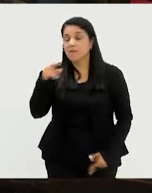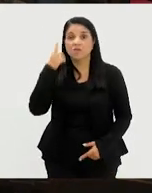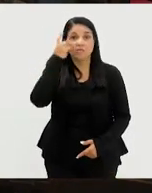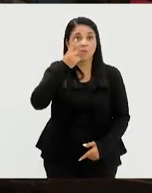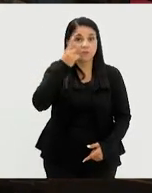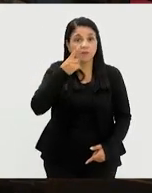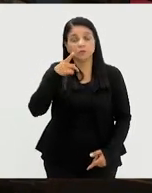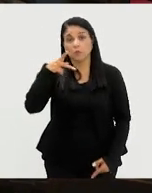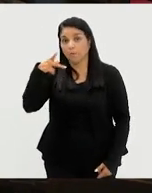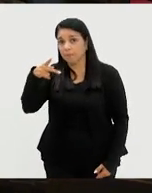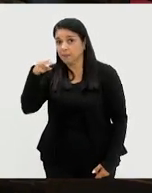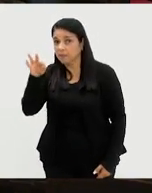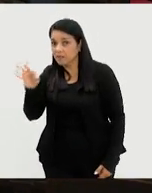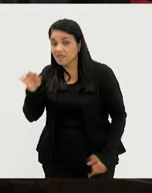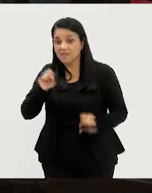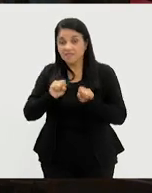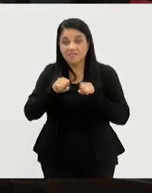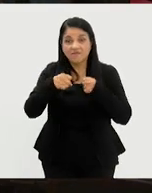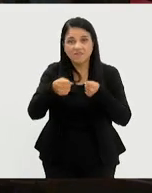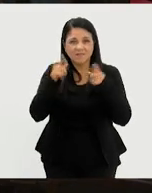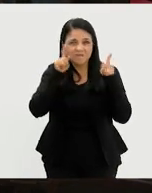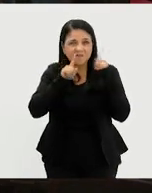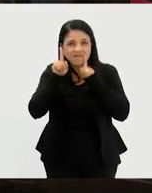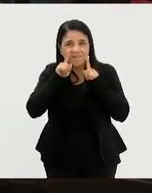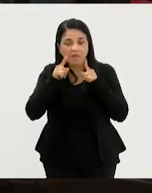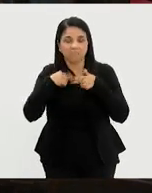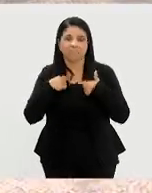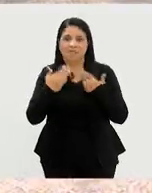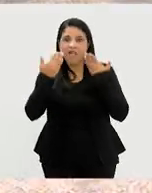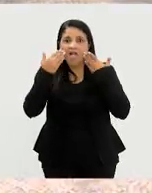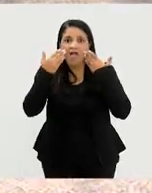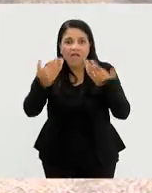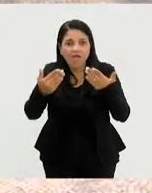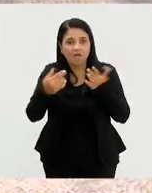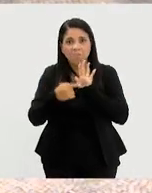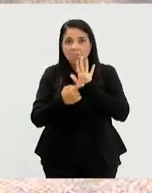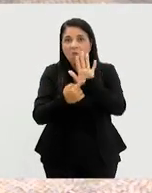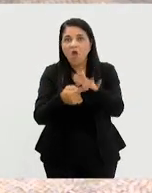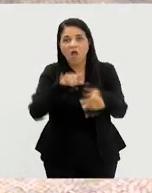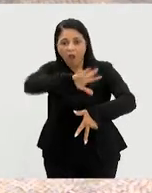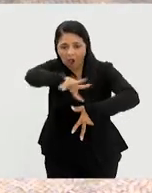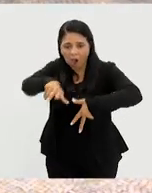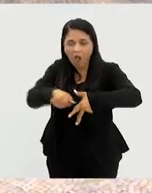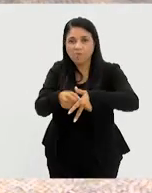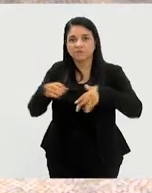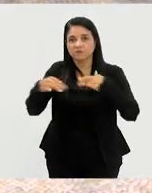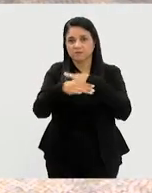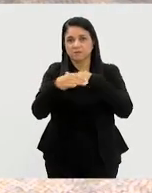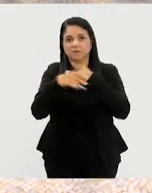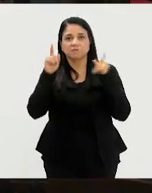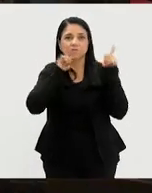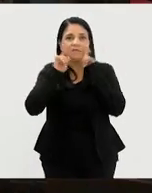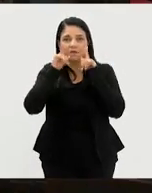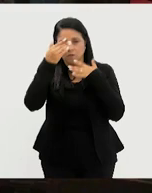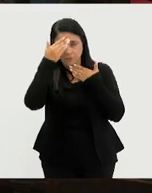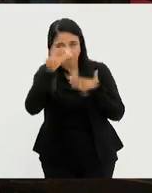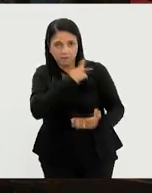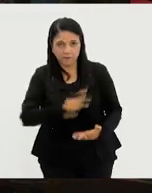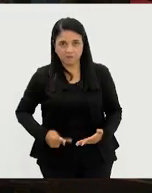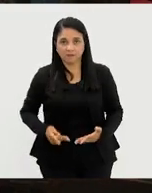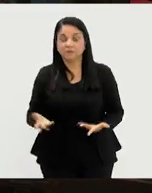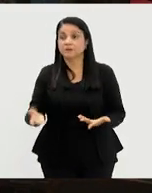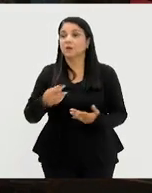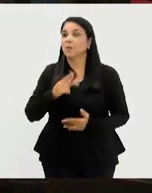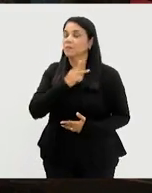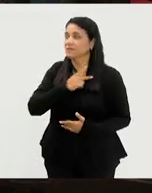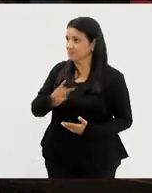Maricá é indefensável o roubo descarado que acontece na cidade de Maricá Muito obrigado Presidente presidenta